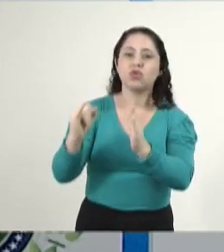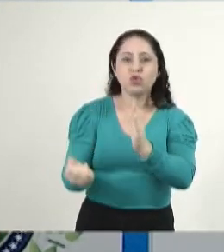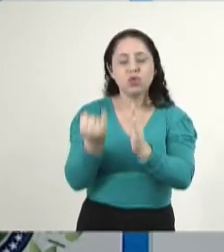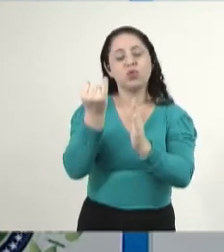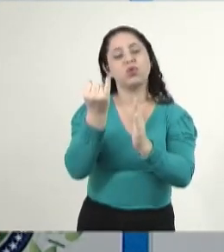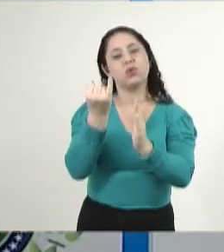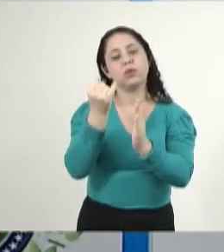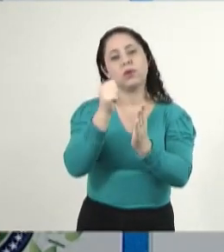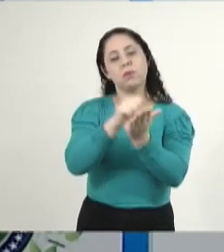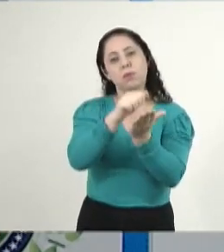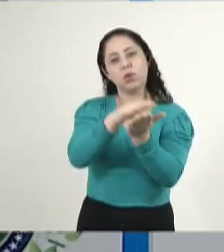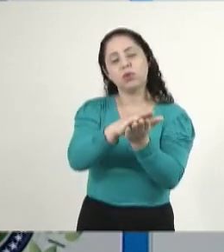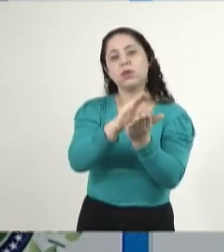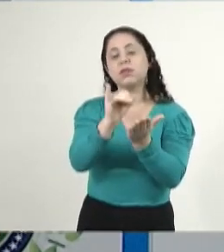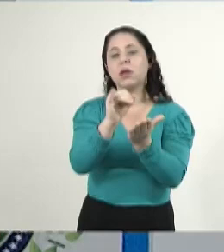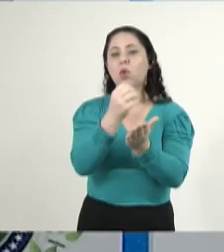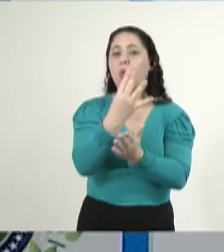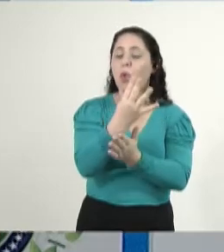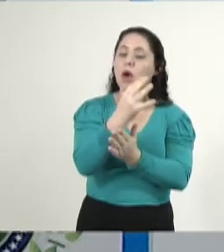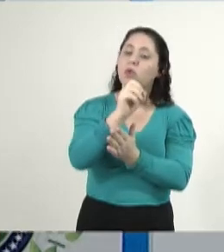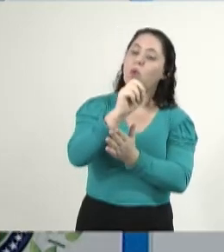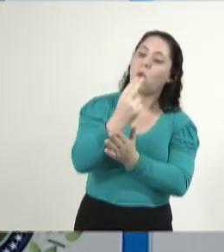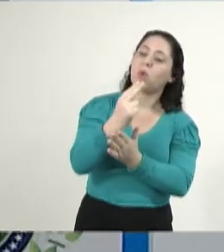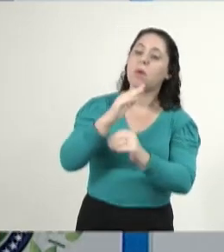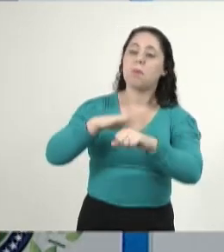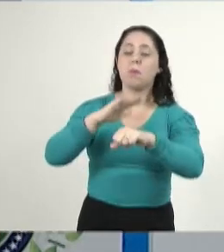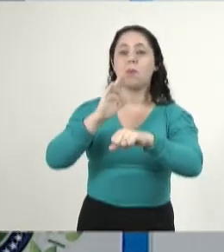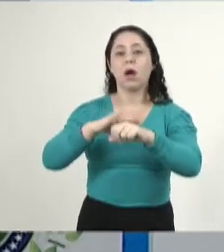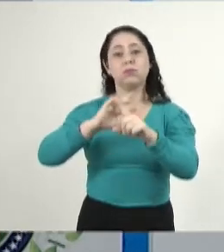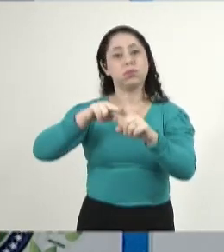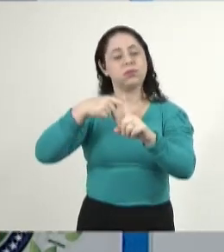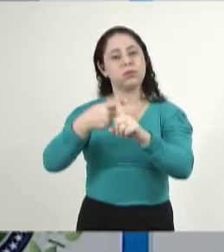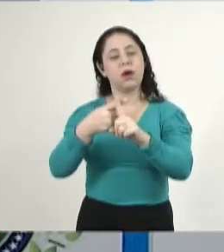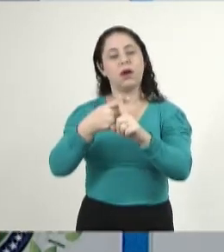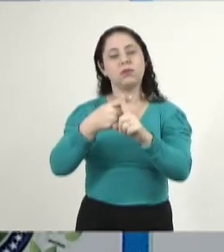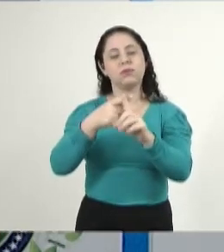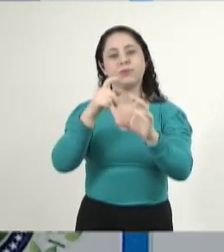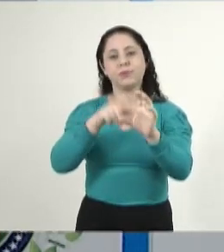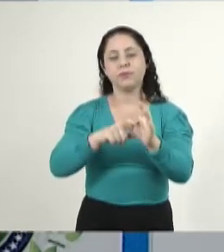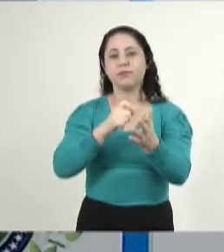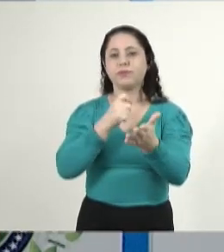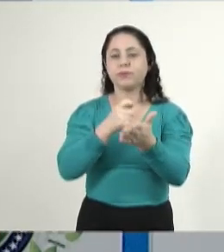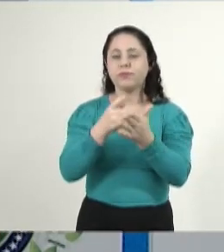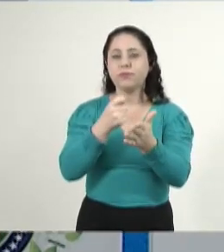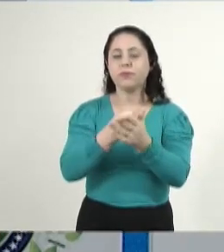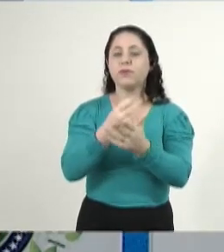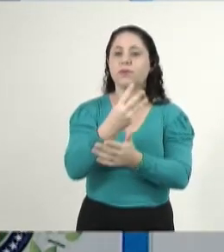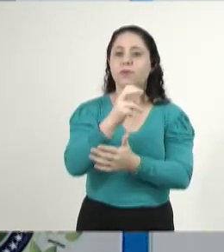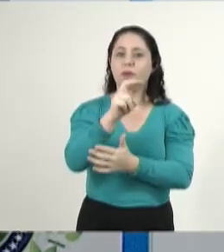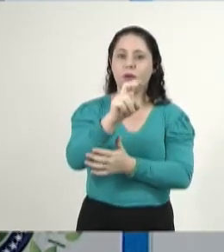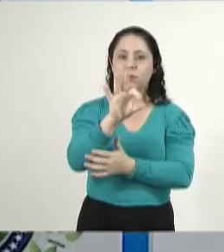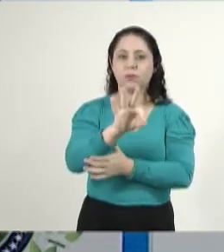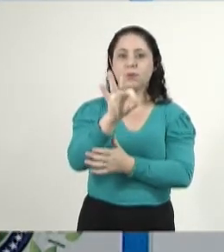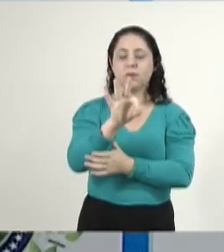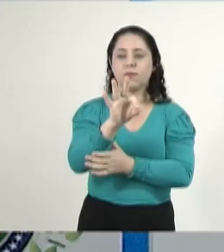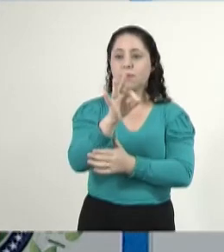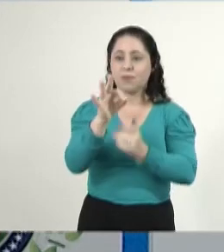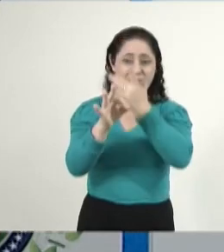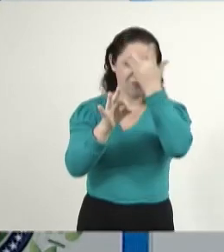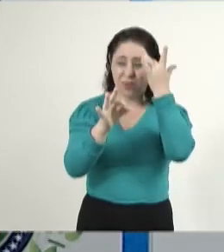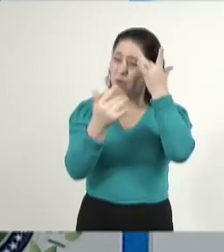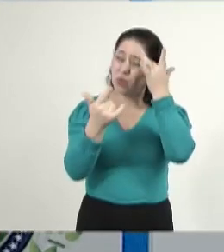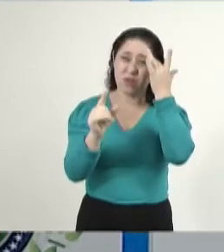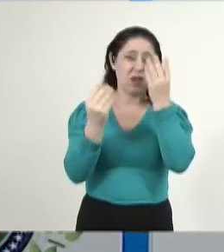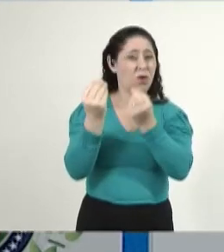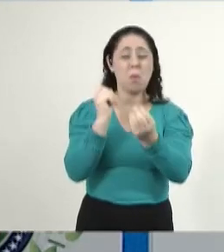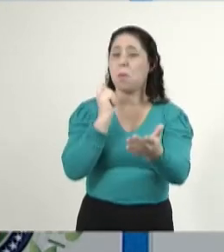na quitação de 4 ou mais parcelas em atraso e 35% de desconto para quem não tem condição